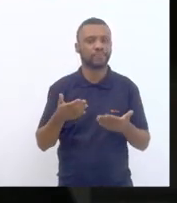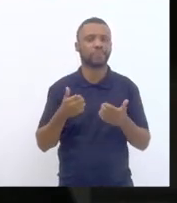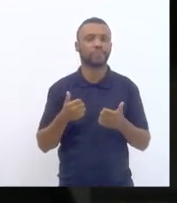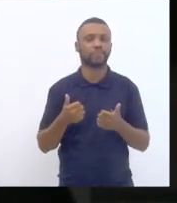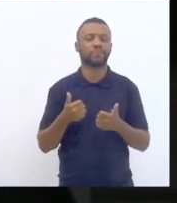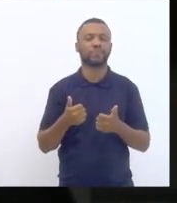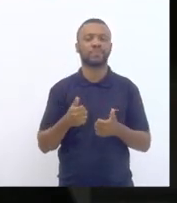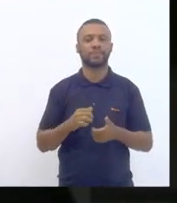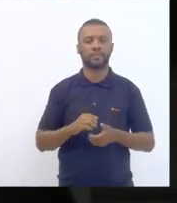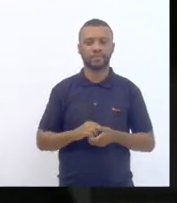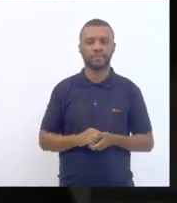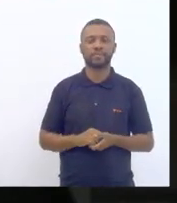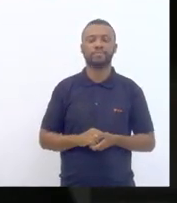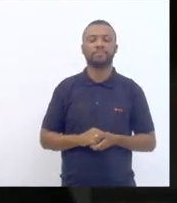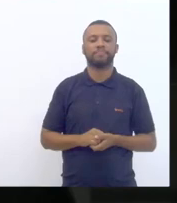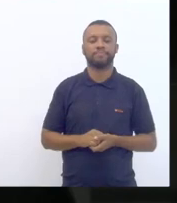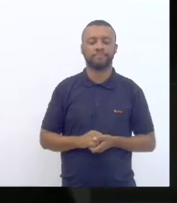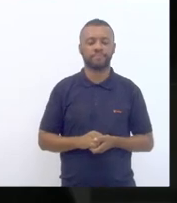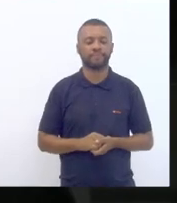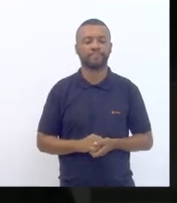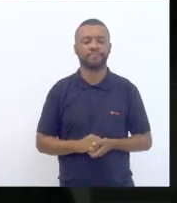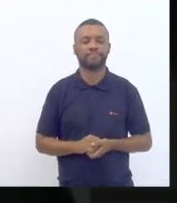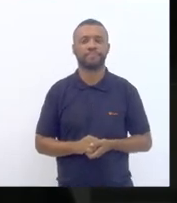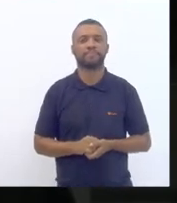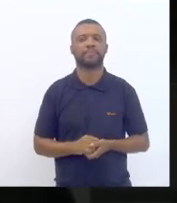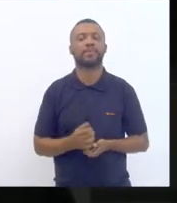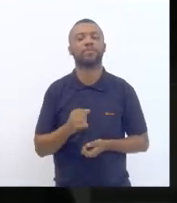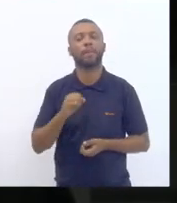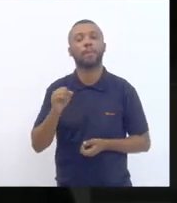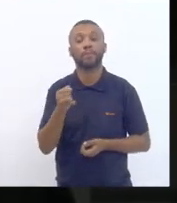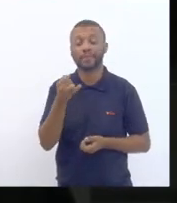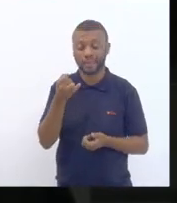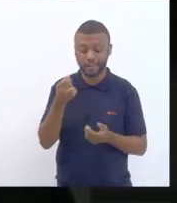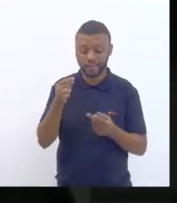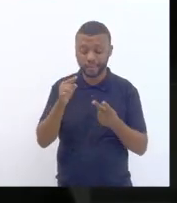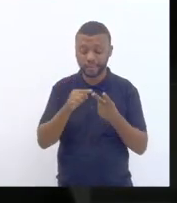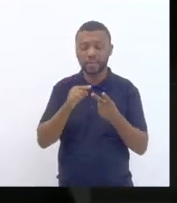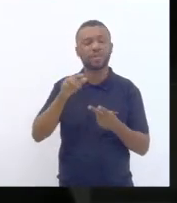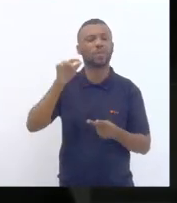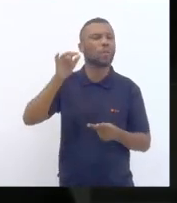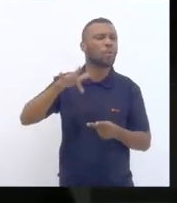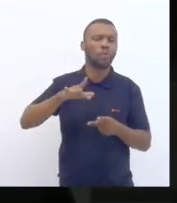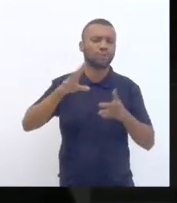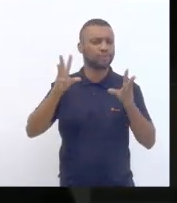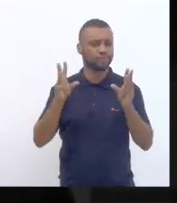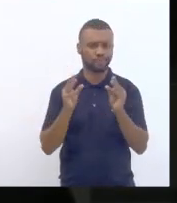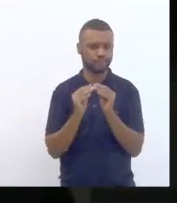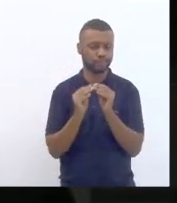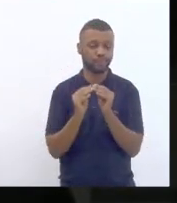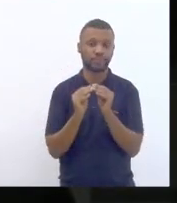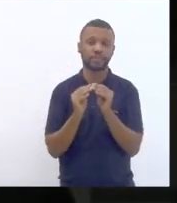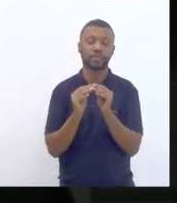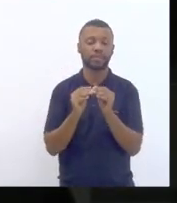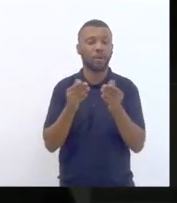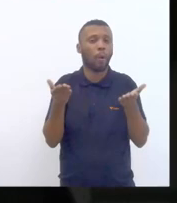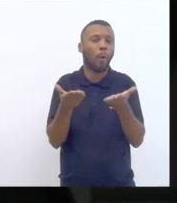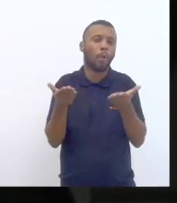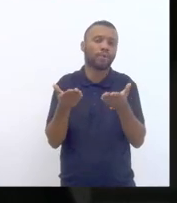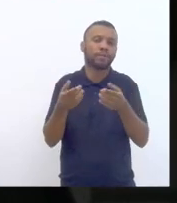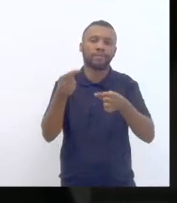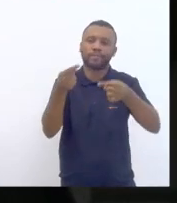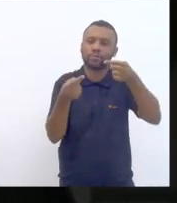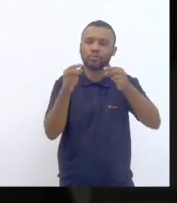a atenção ainda e vou falar só desce último eu tava na pauta de